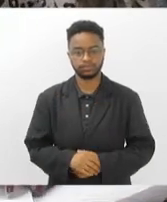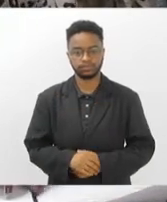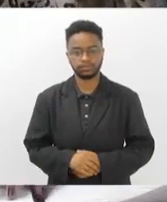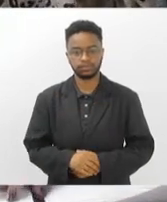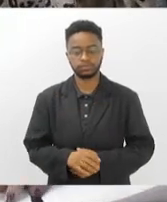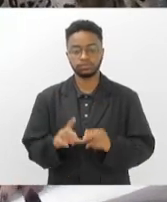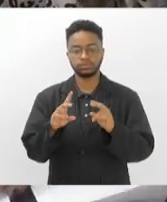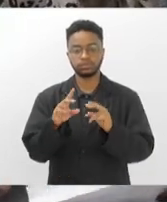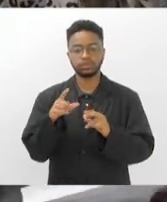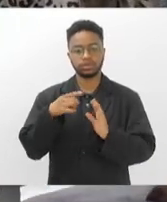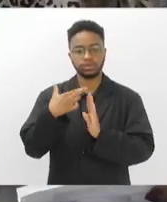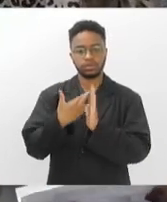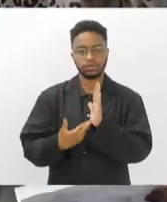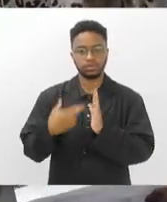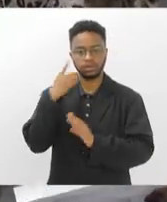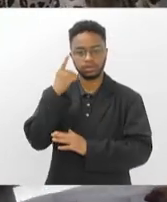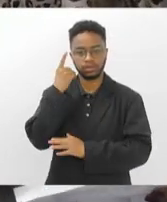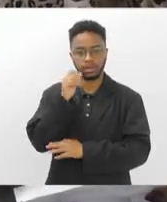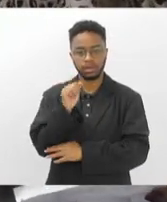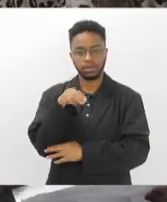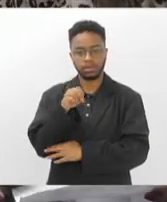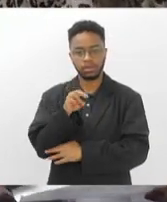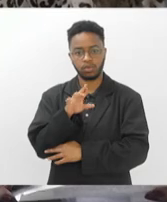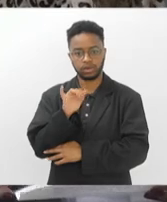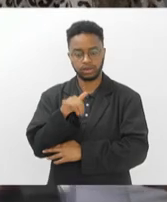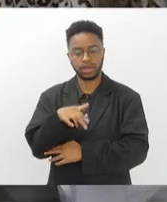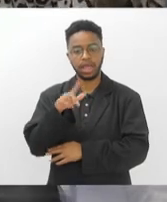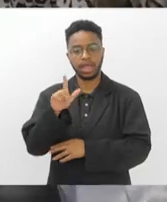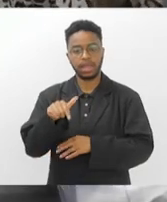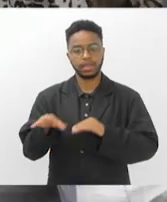sob relatoria do deputado Rodrigo Amorim, são emendas de plenário.